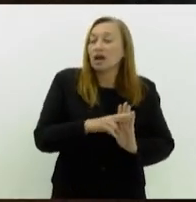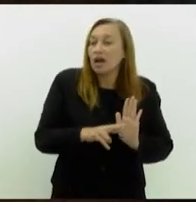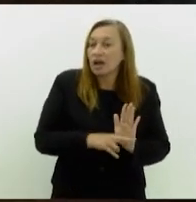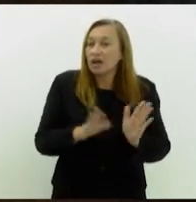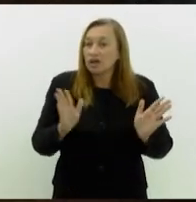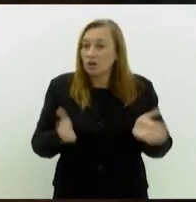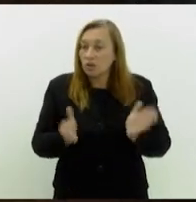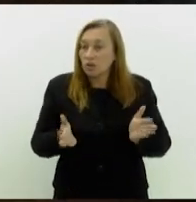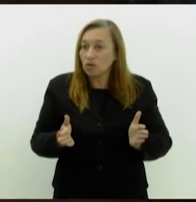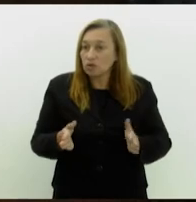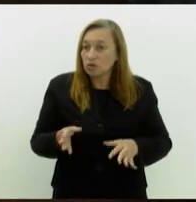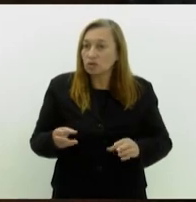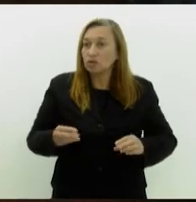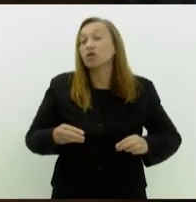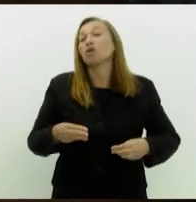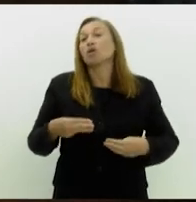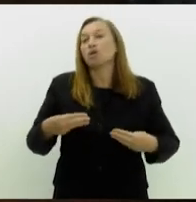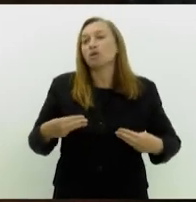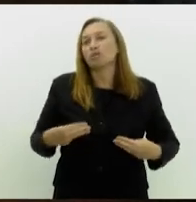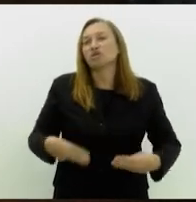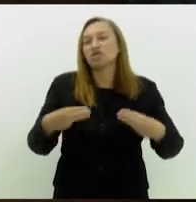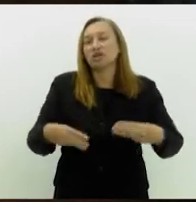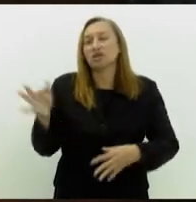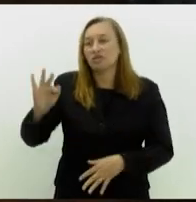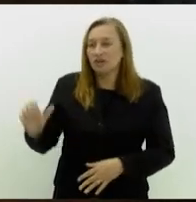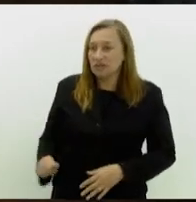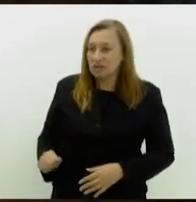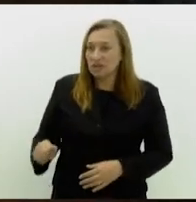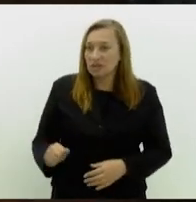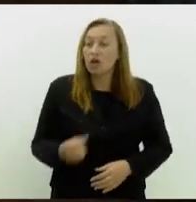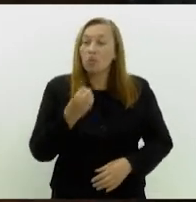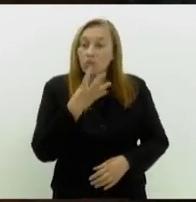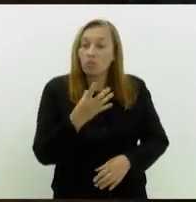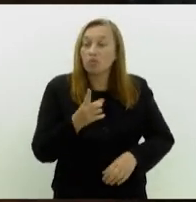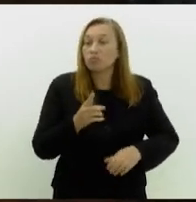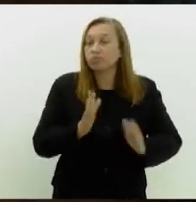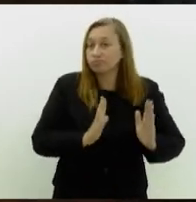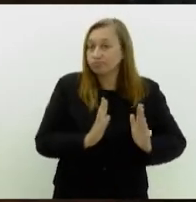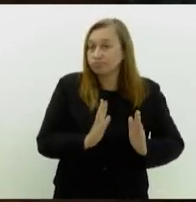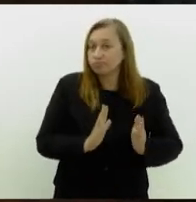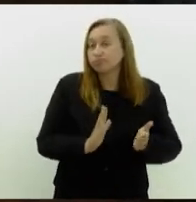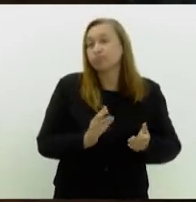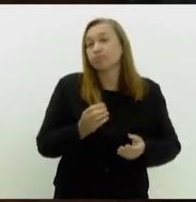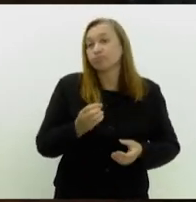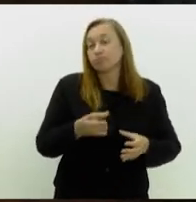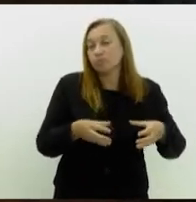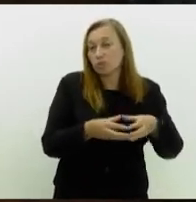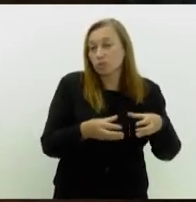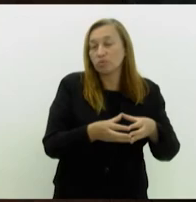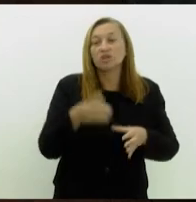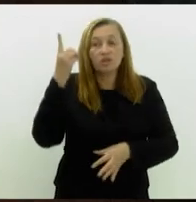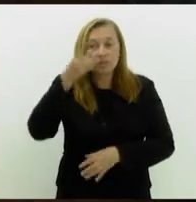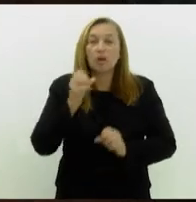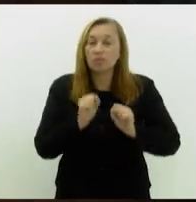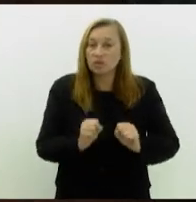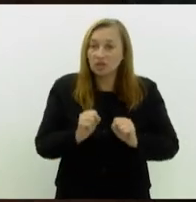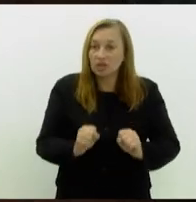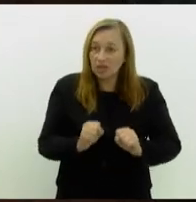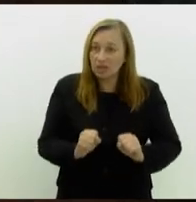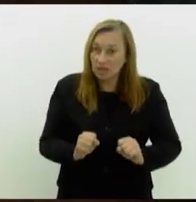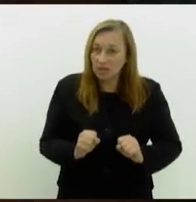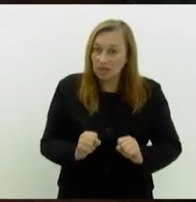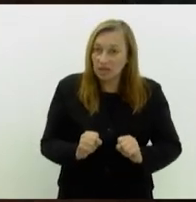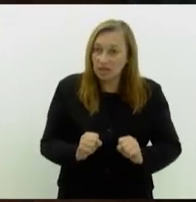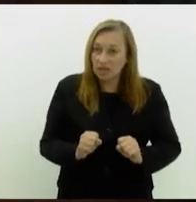governo de esquerda e que boa parte desses deputados poderiam gastar pelo menos a metade da energia que gastam aqui para